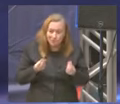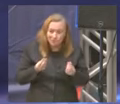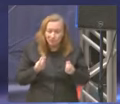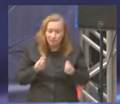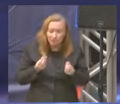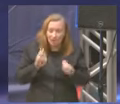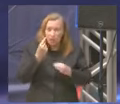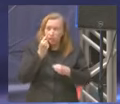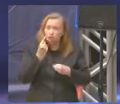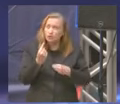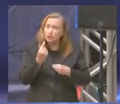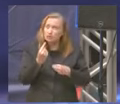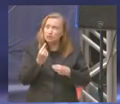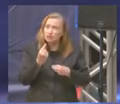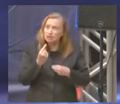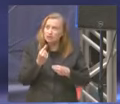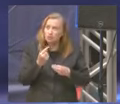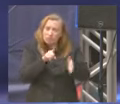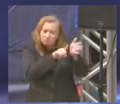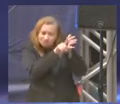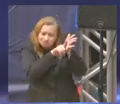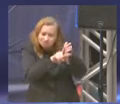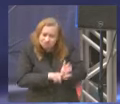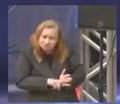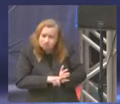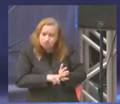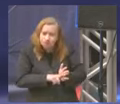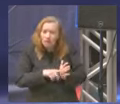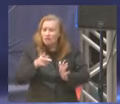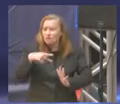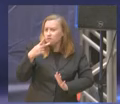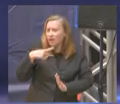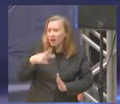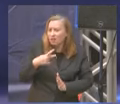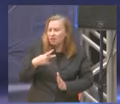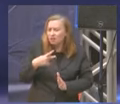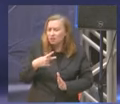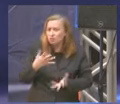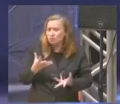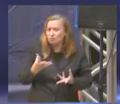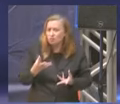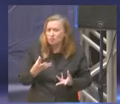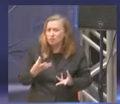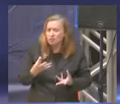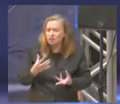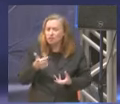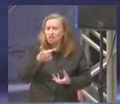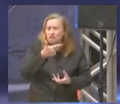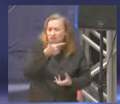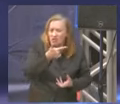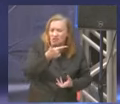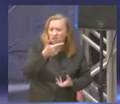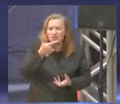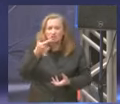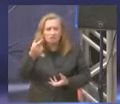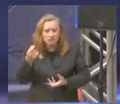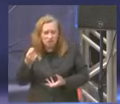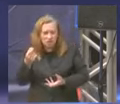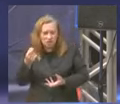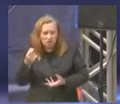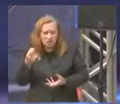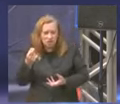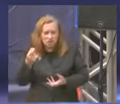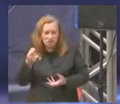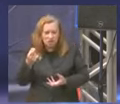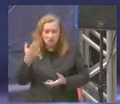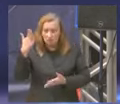Eu vi uma pesquisa falando sobre os 20 maiores